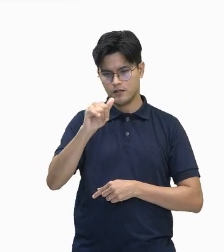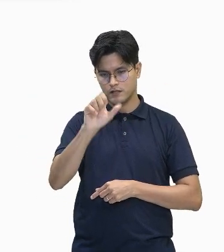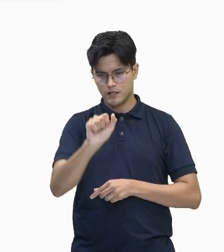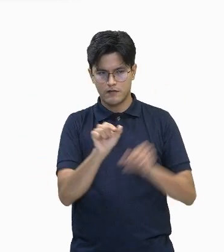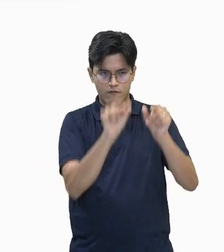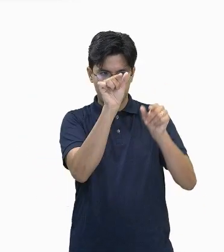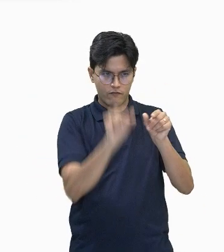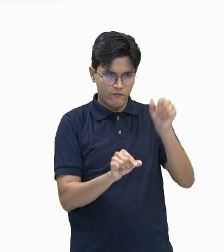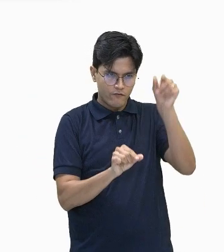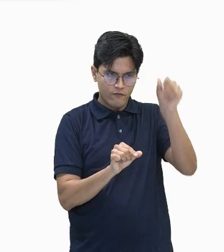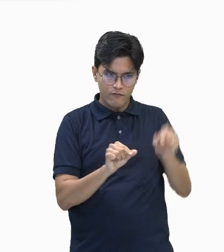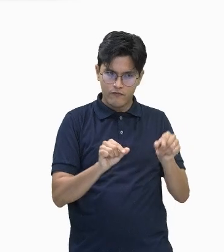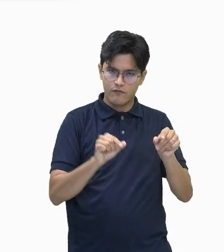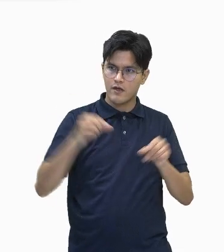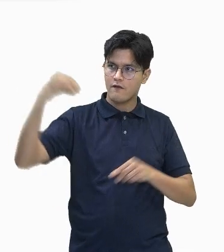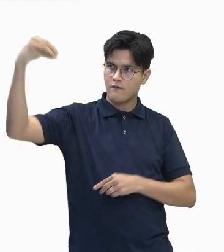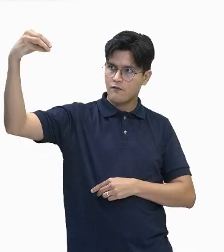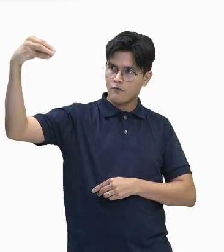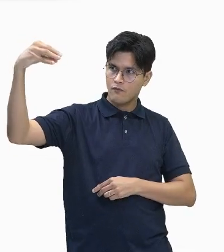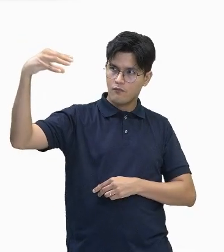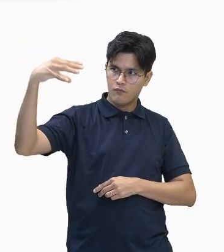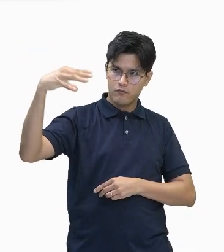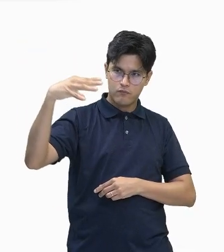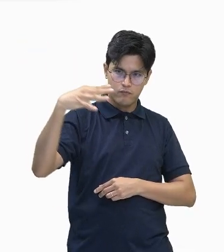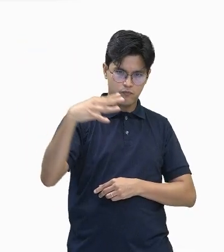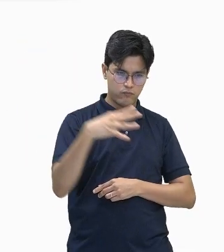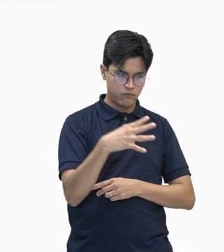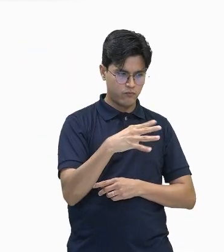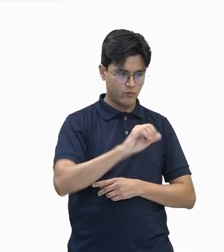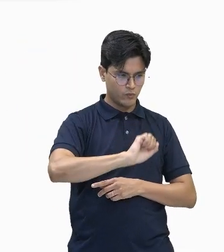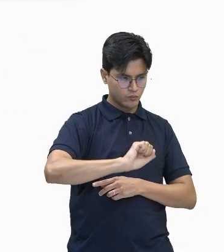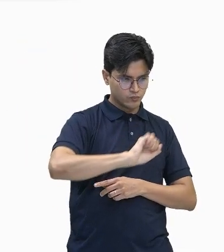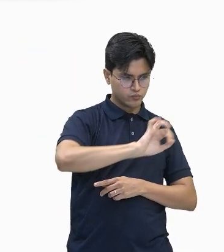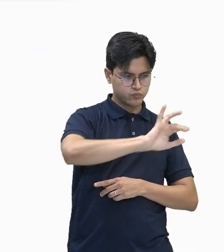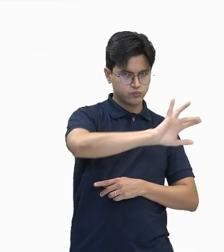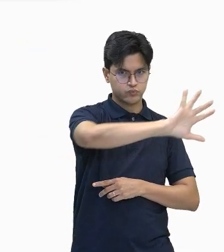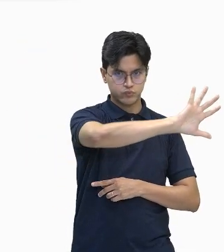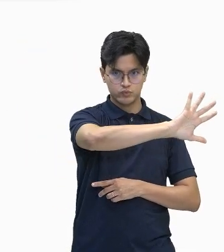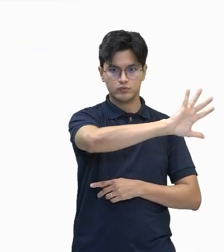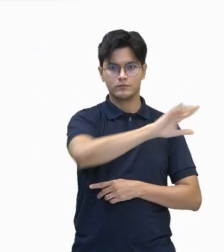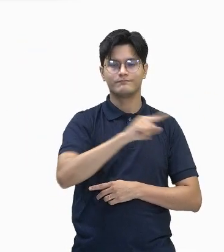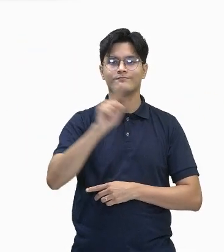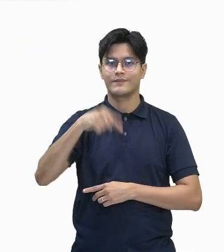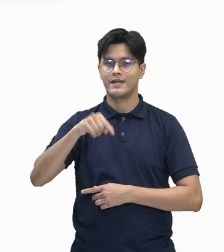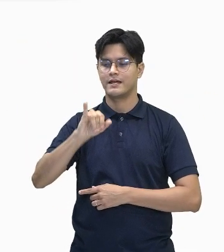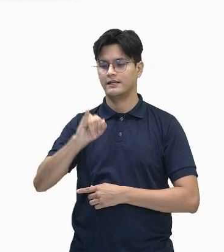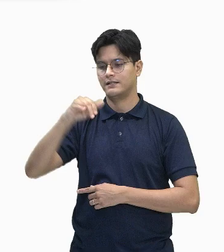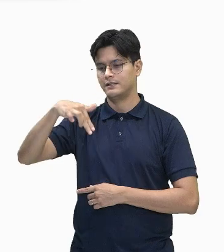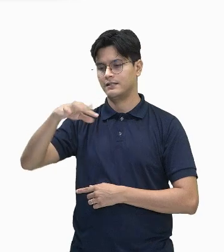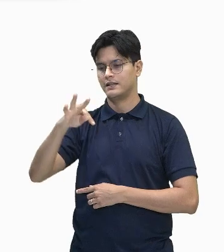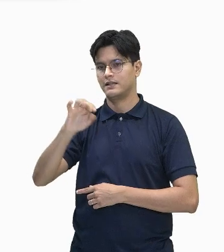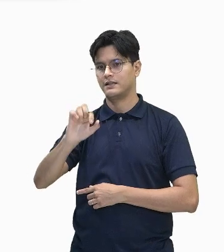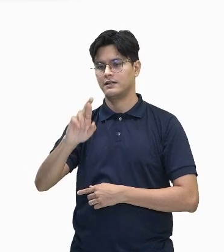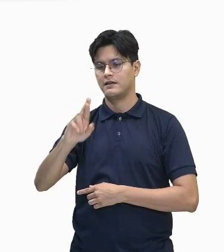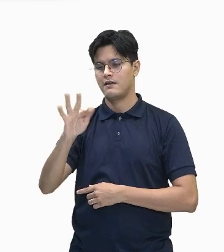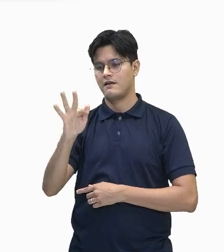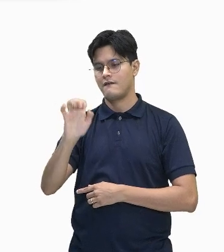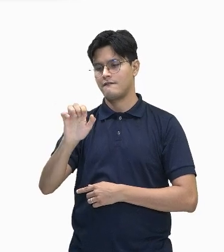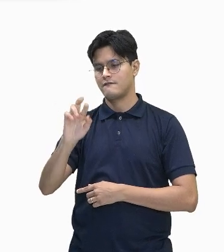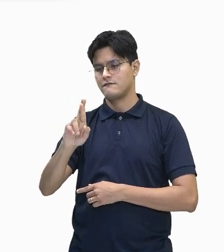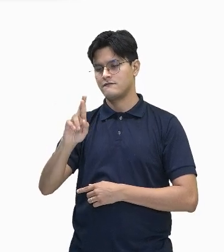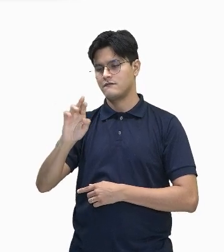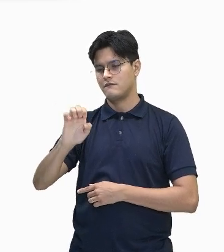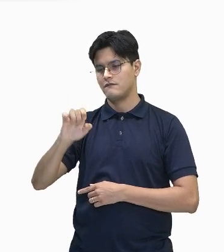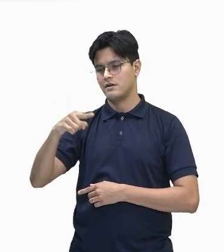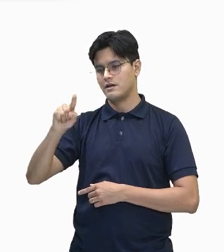de luz, chamadas aí de interferência, que só podem ser explicadas pela interferência